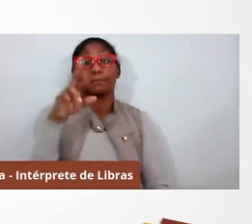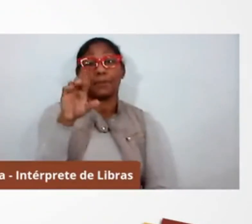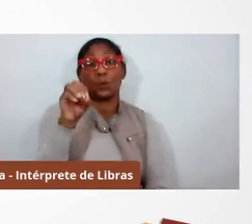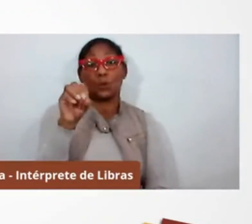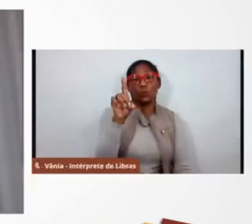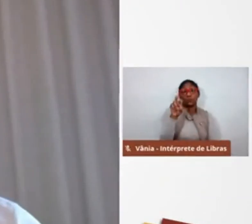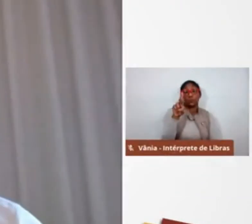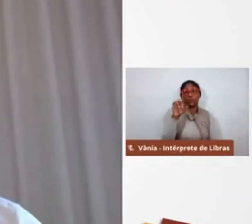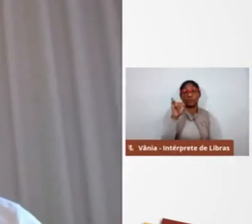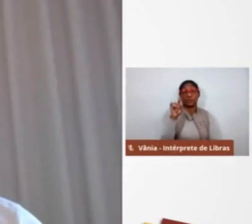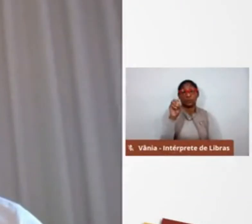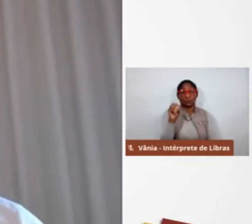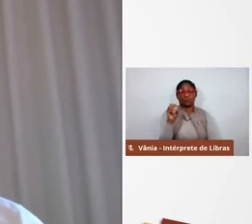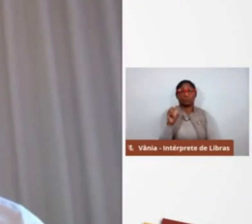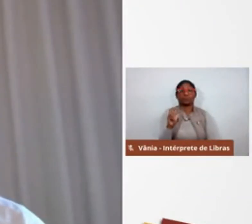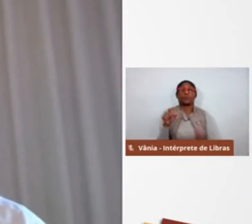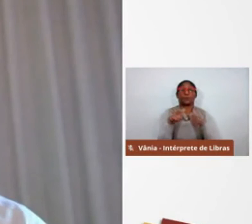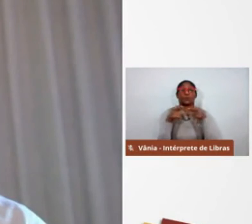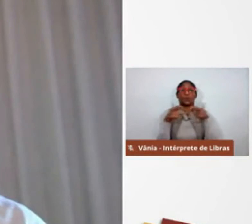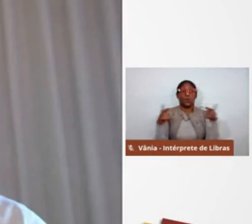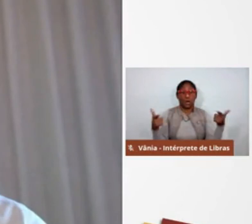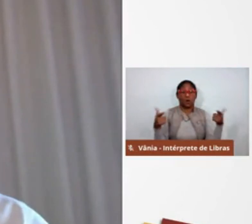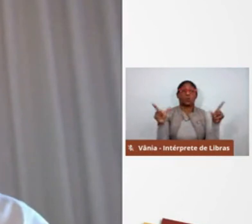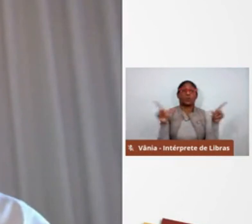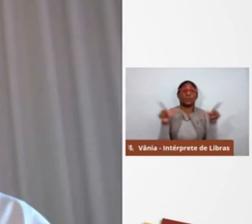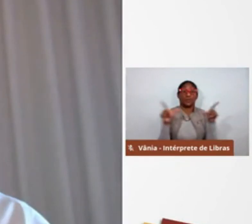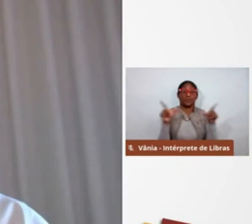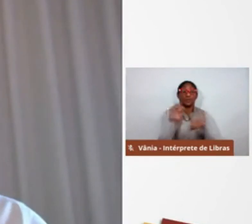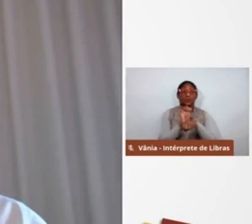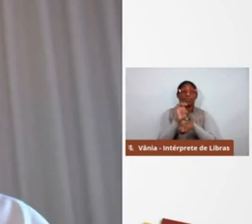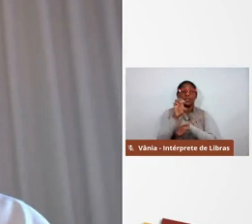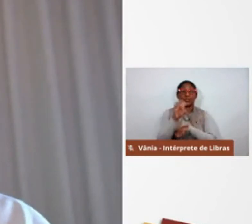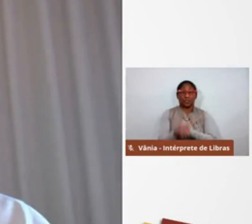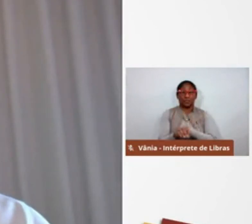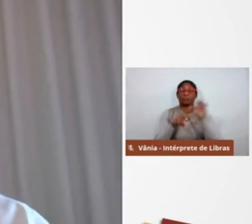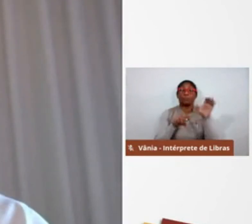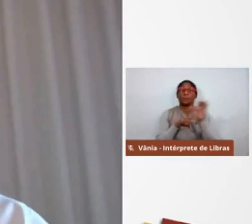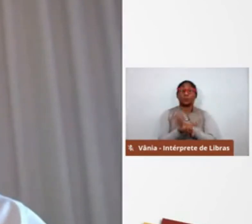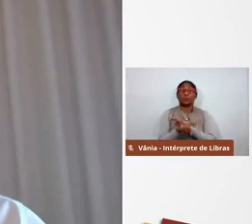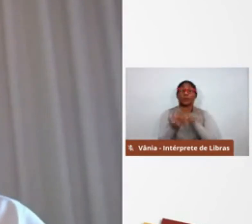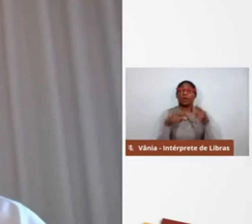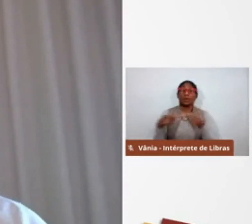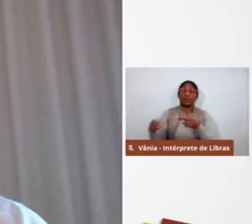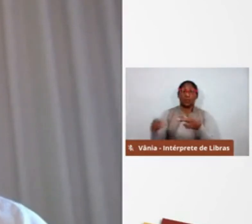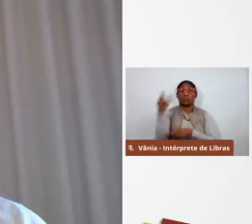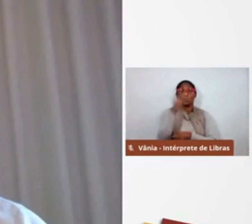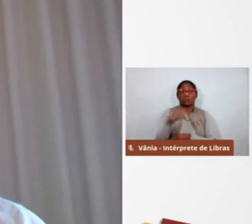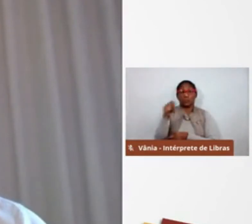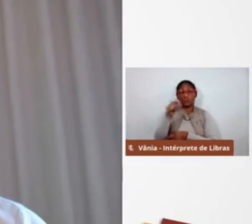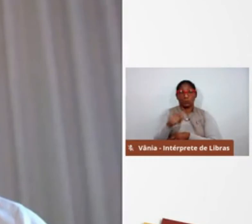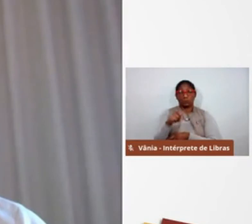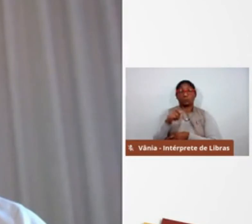Finardi, do jornal e TV Bom Dia de Erechim. Ele pergunta: a região da Associação dos Municípios do Alto